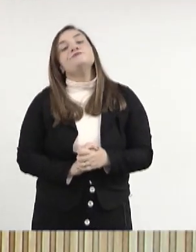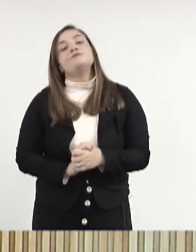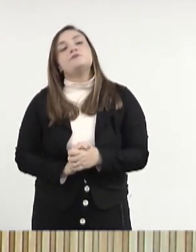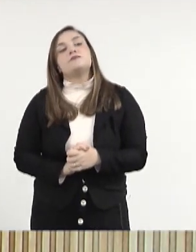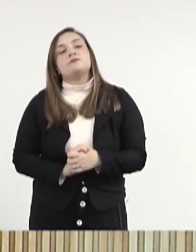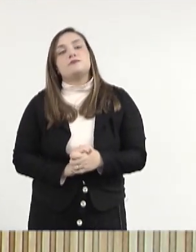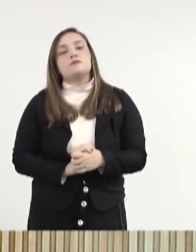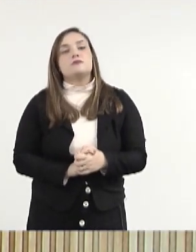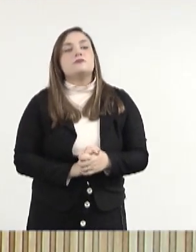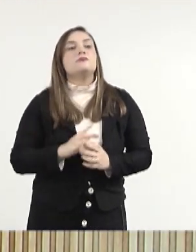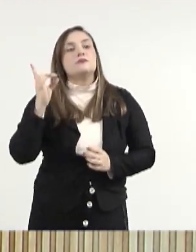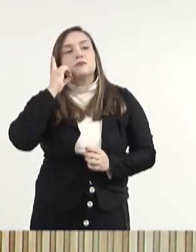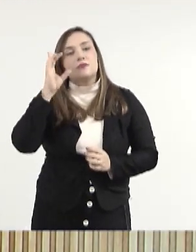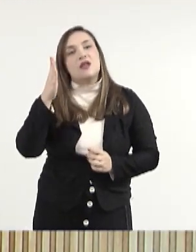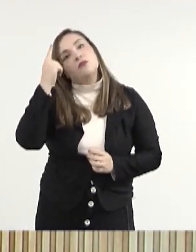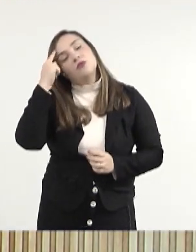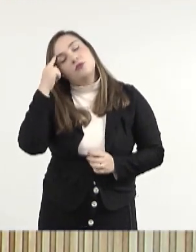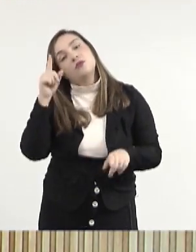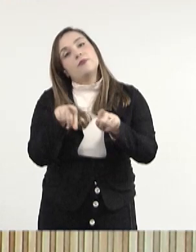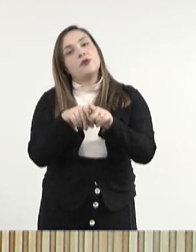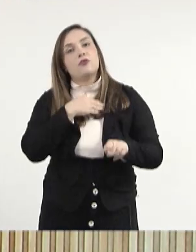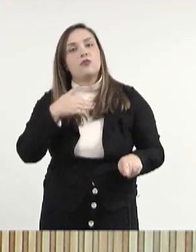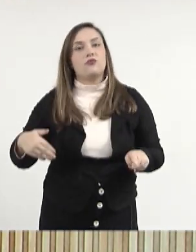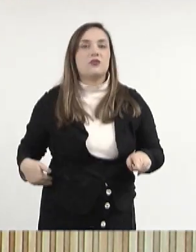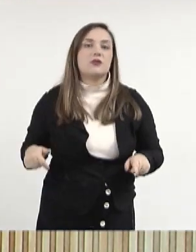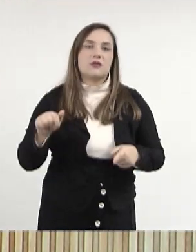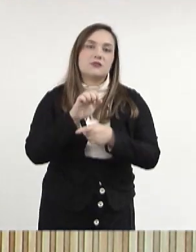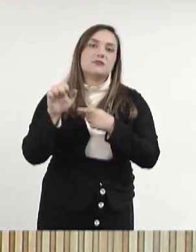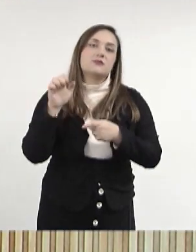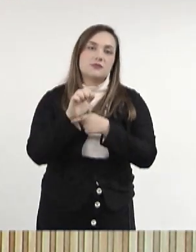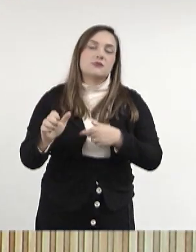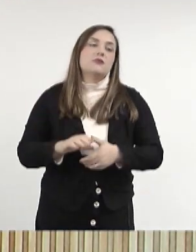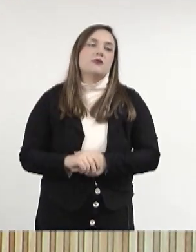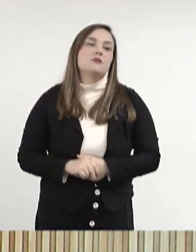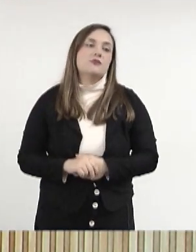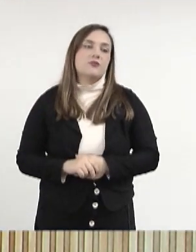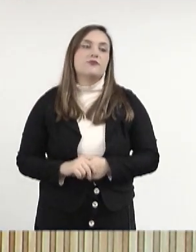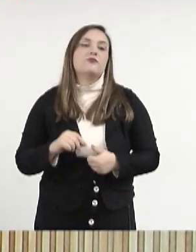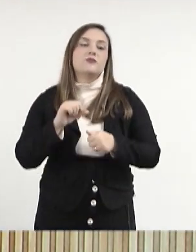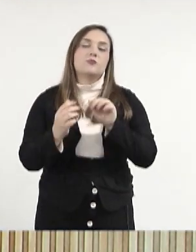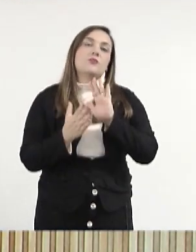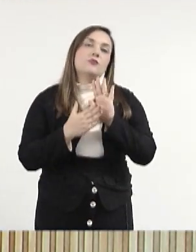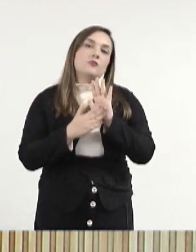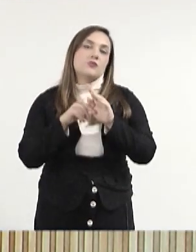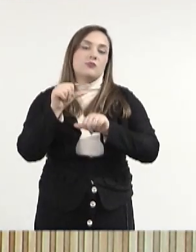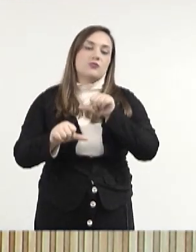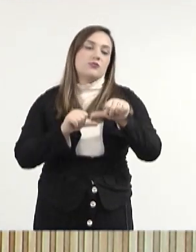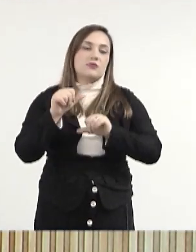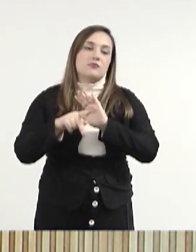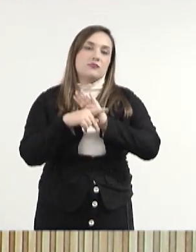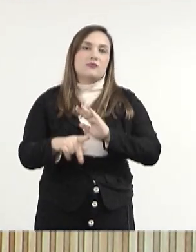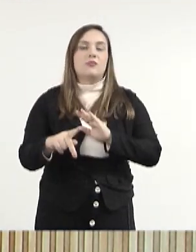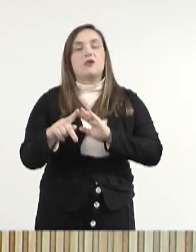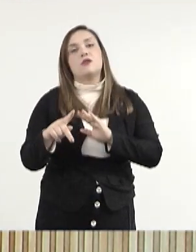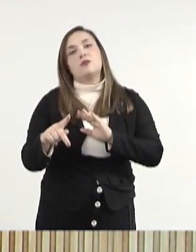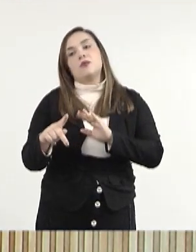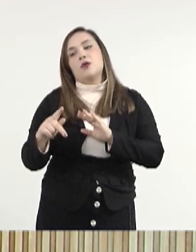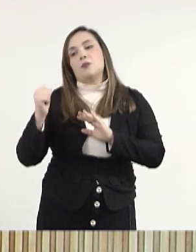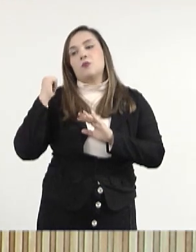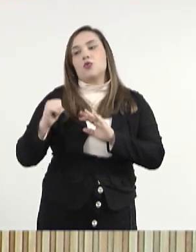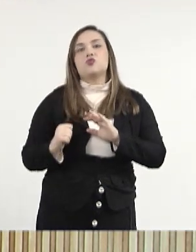né? Os deputados já pensaram nisso, o governo do estado agora propondo essa mudança também no Bolsa Técnico,